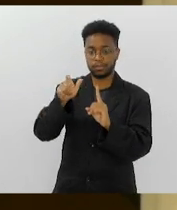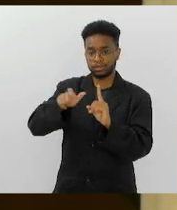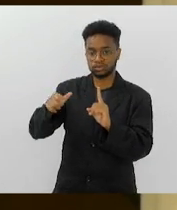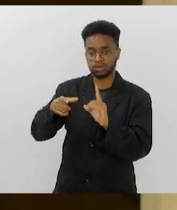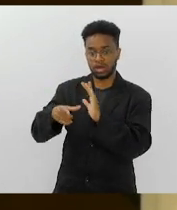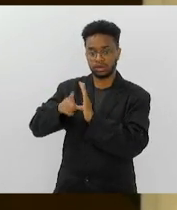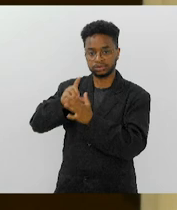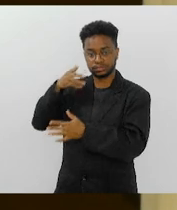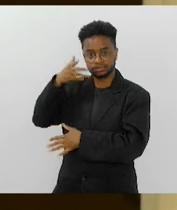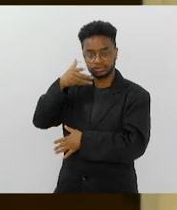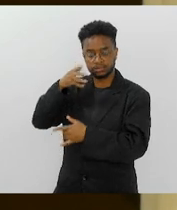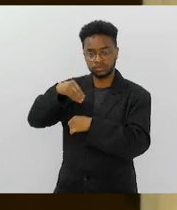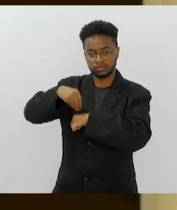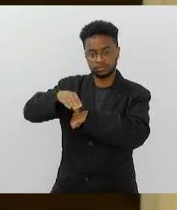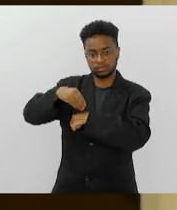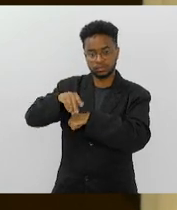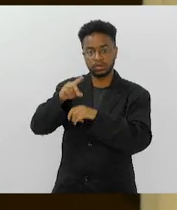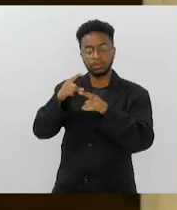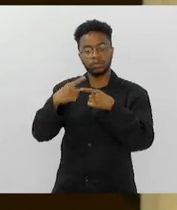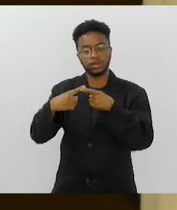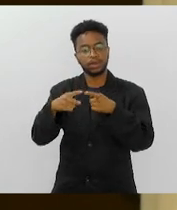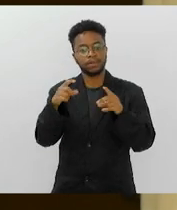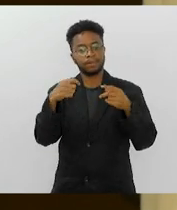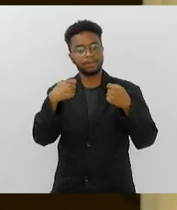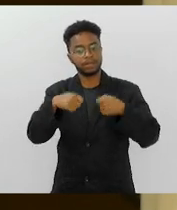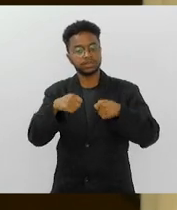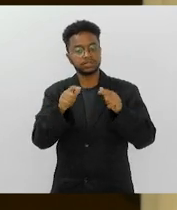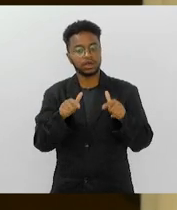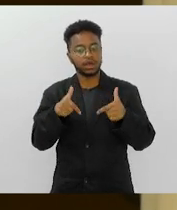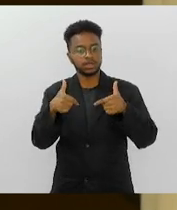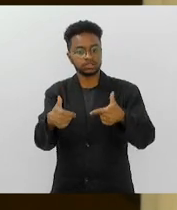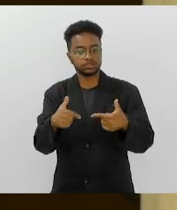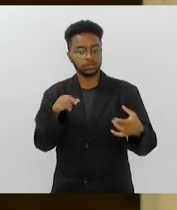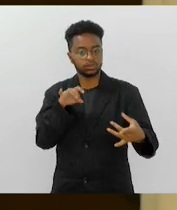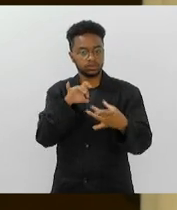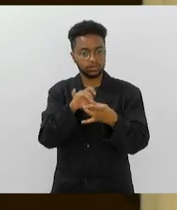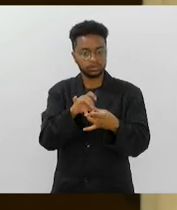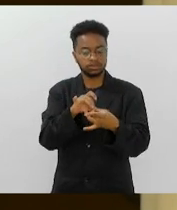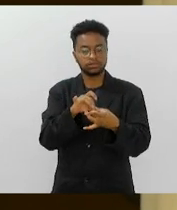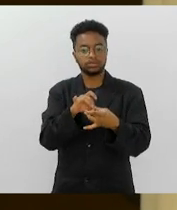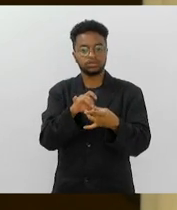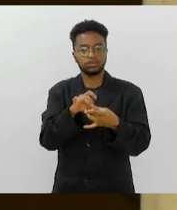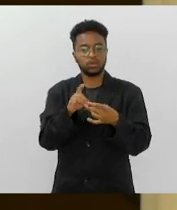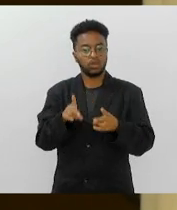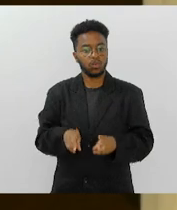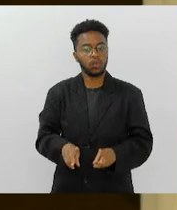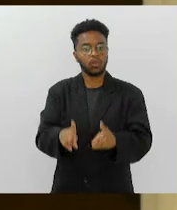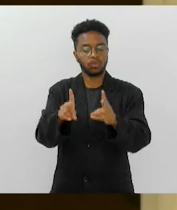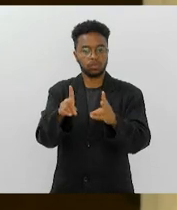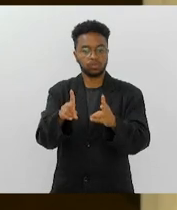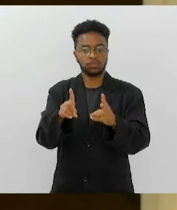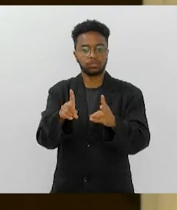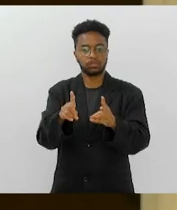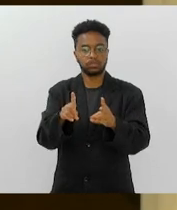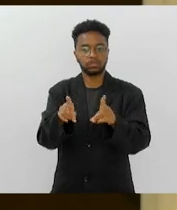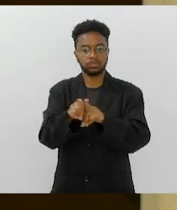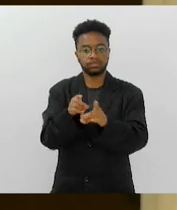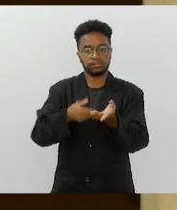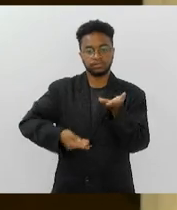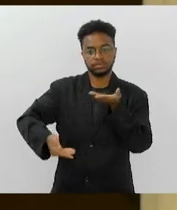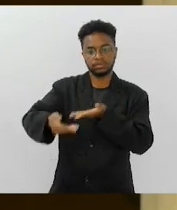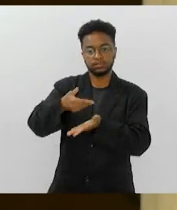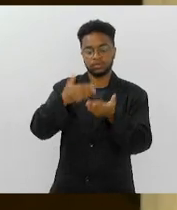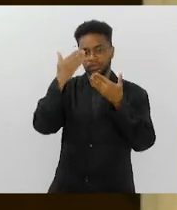anteriores trouxeram, da necessidade de ações coordenadas, perenes, continuadas e integradas.